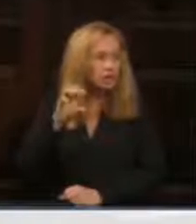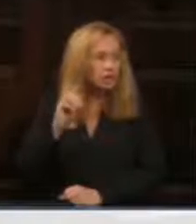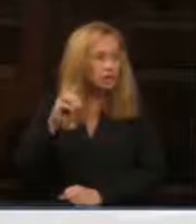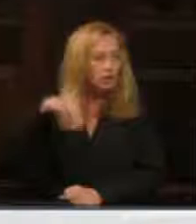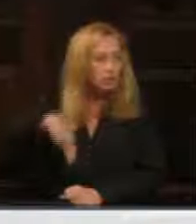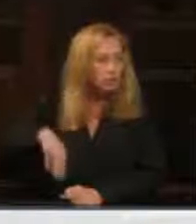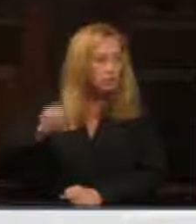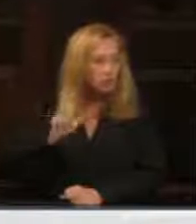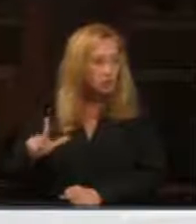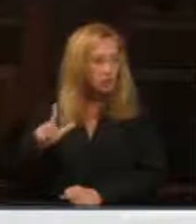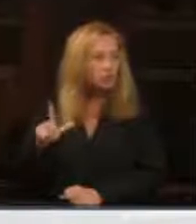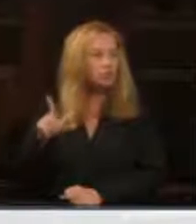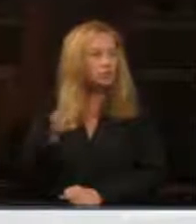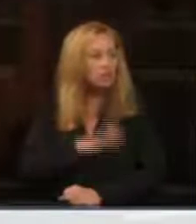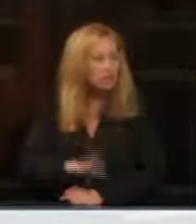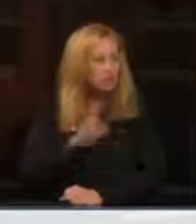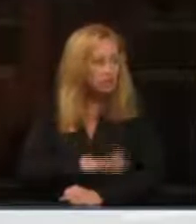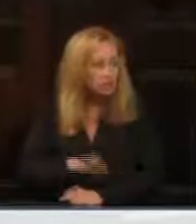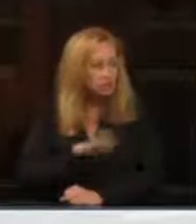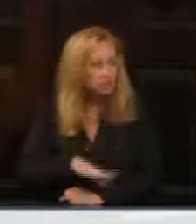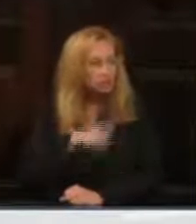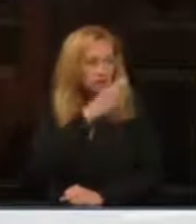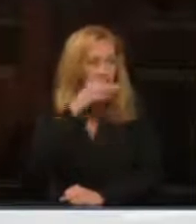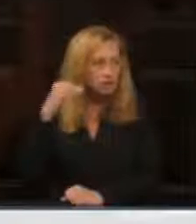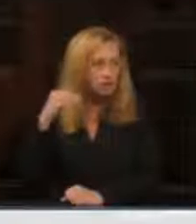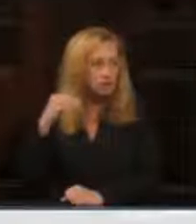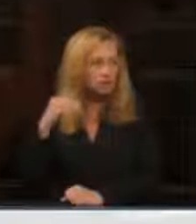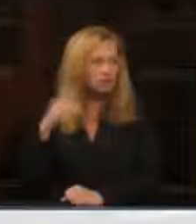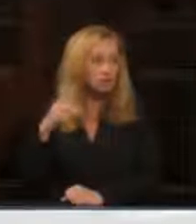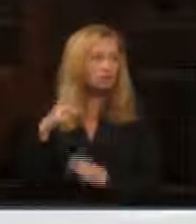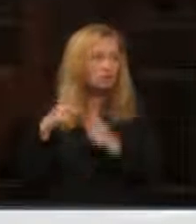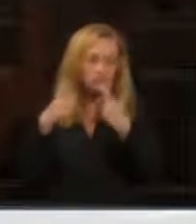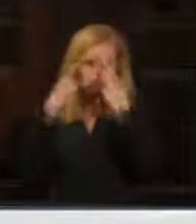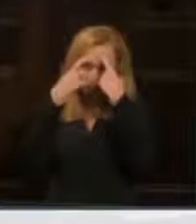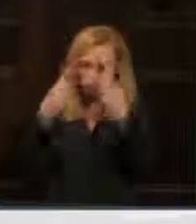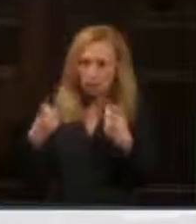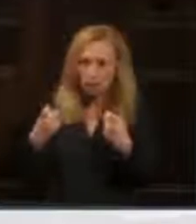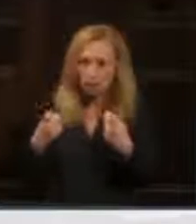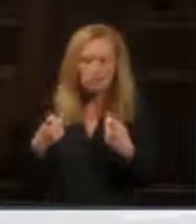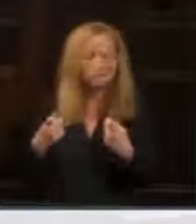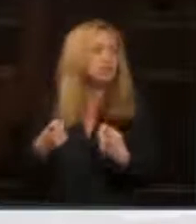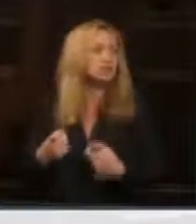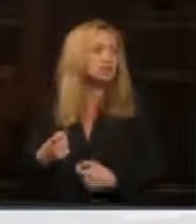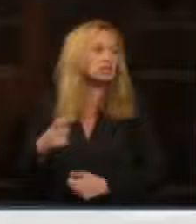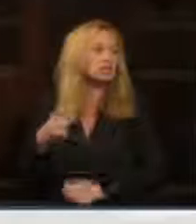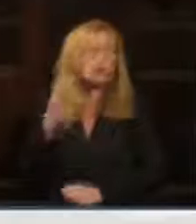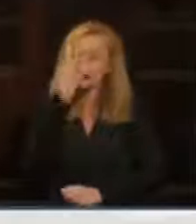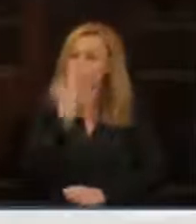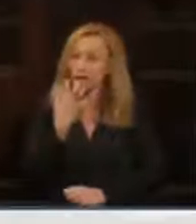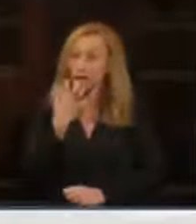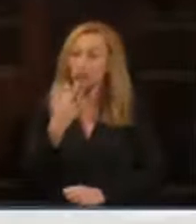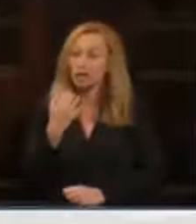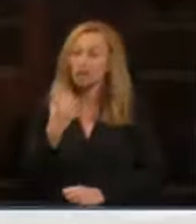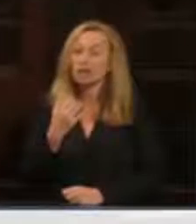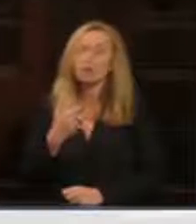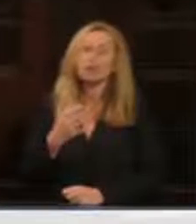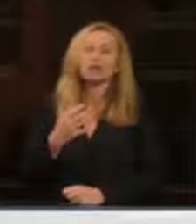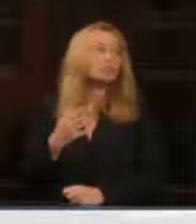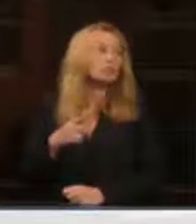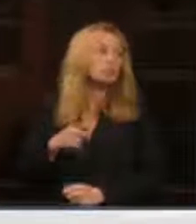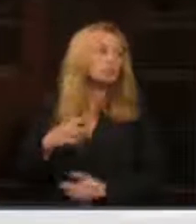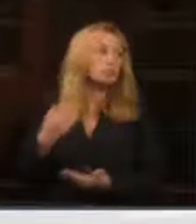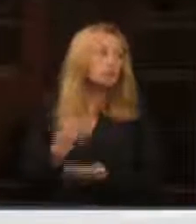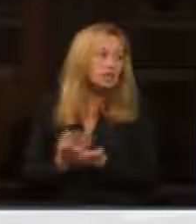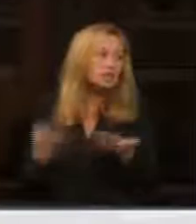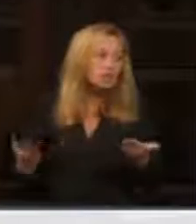crianças e adolescentes vítimas de violência letal. Isso é muito grave, porque a gente perdeu gerações e